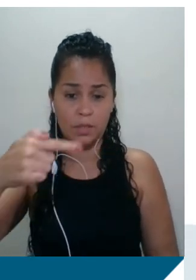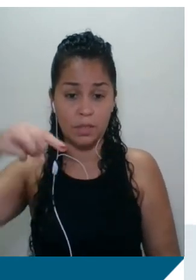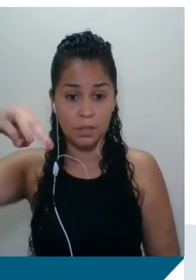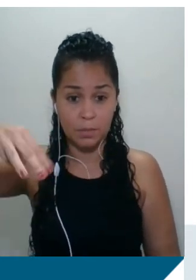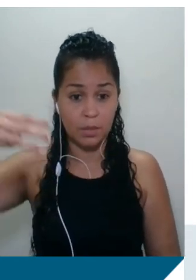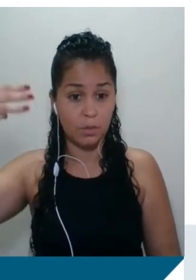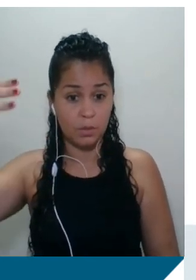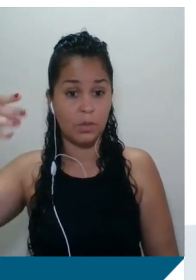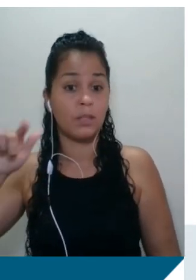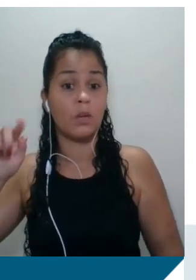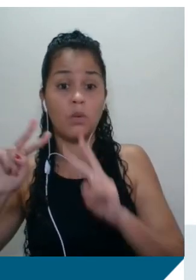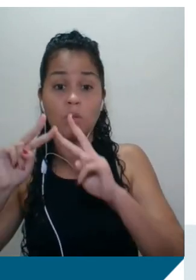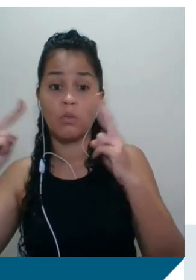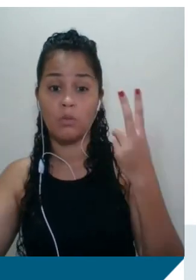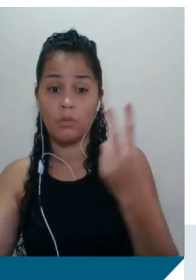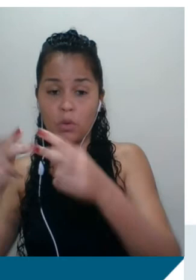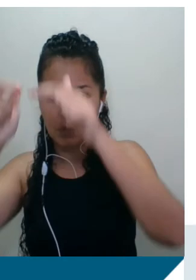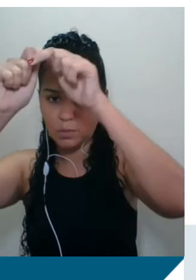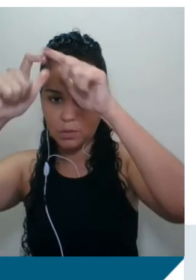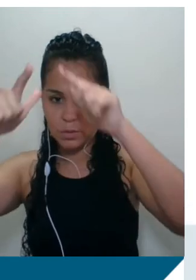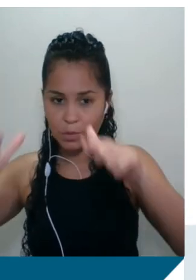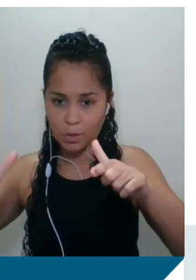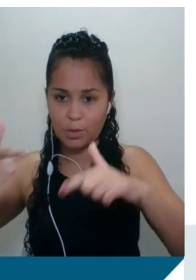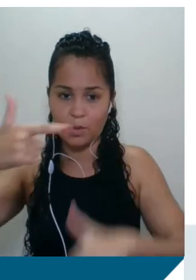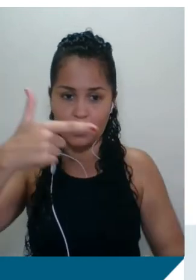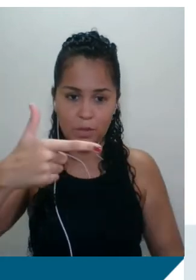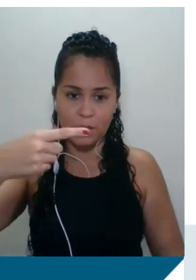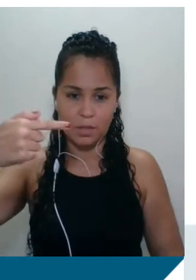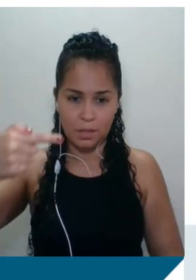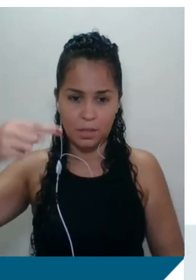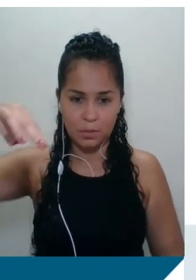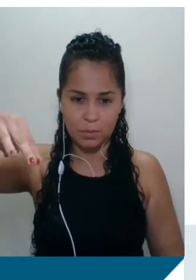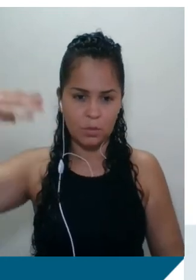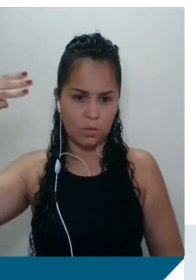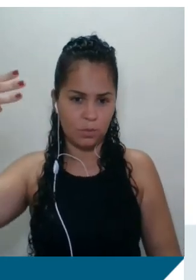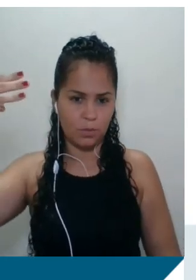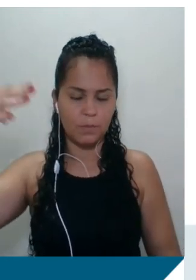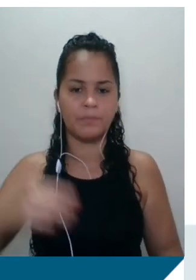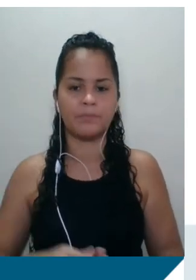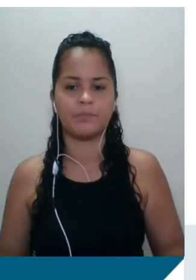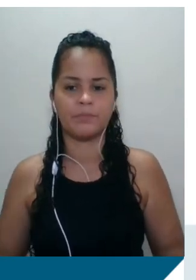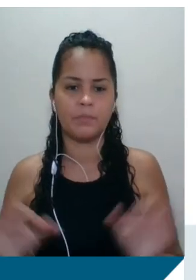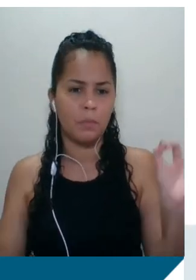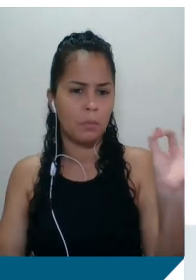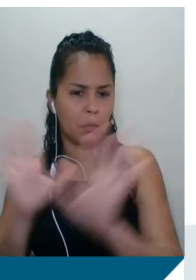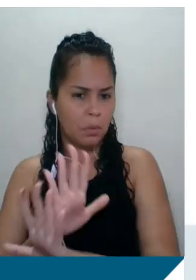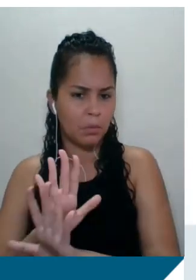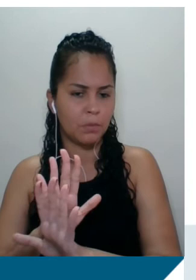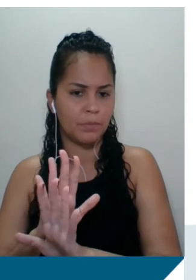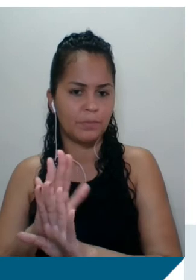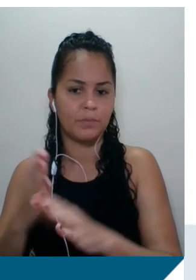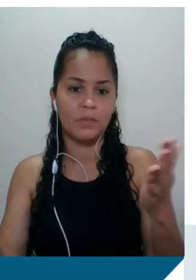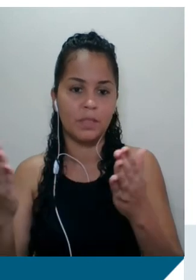9. Vou achar 27 metros cúbicos. Então, o volume desse cone, que é a parte de cima do meu silo, é 27 metros